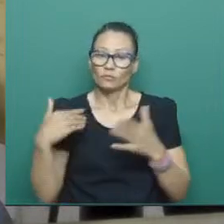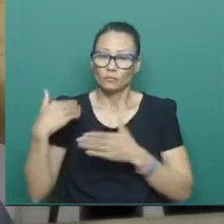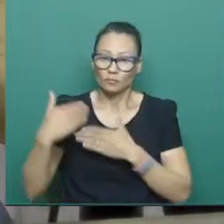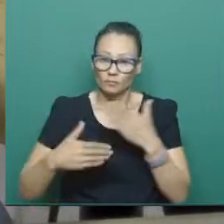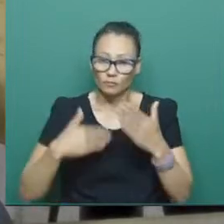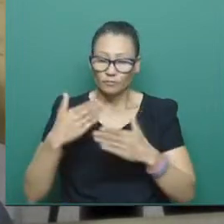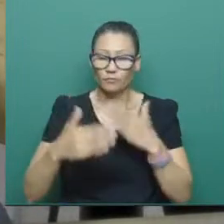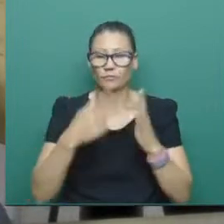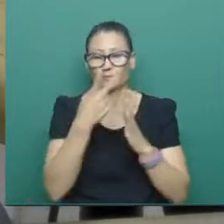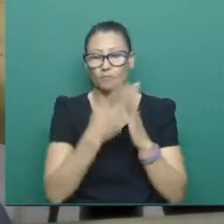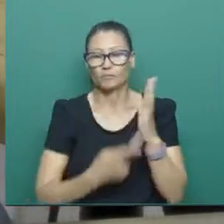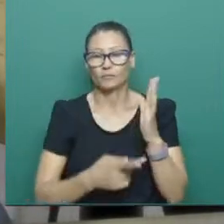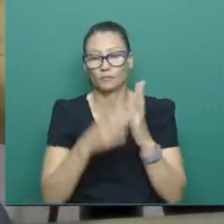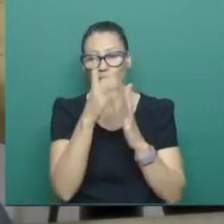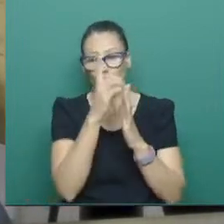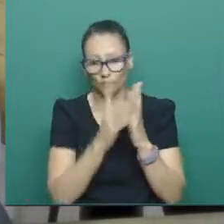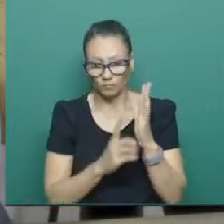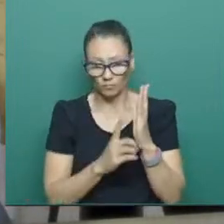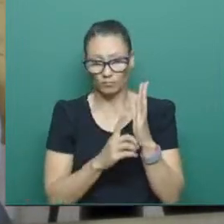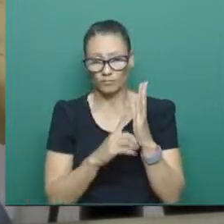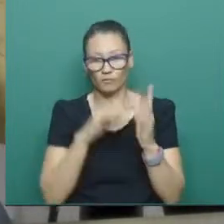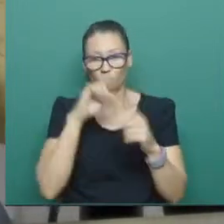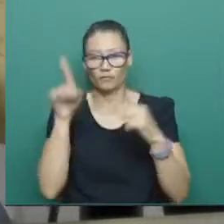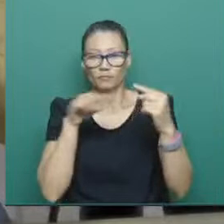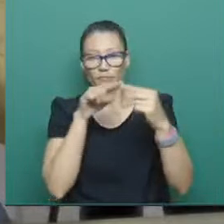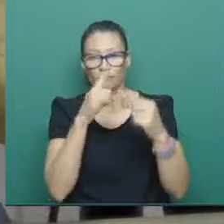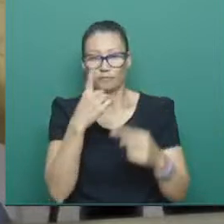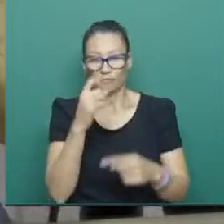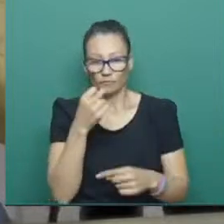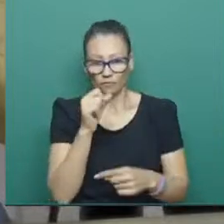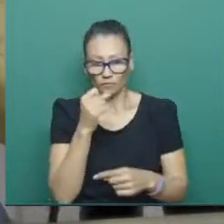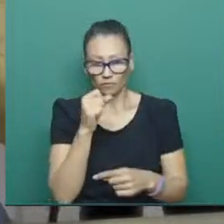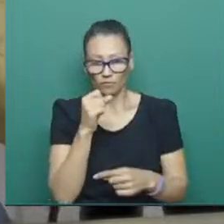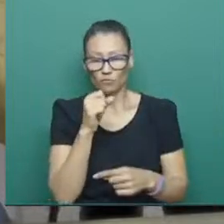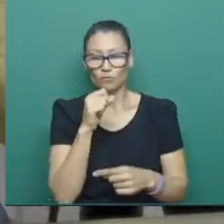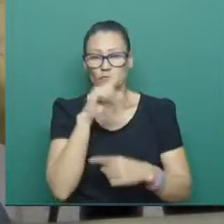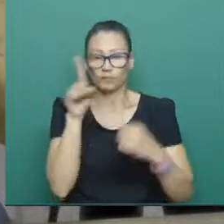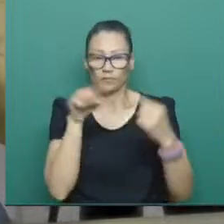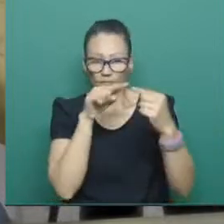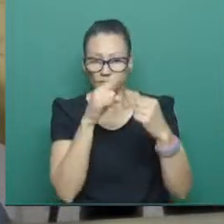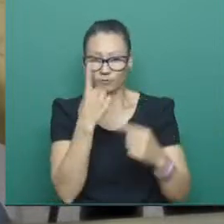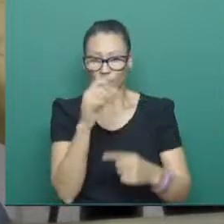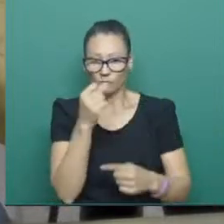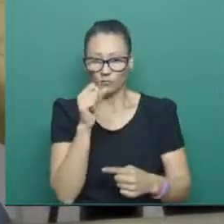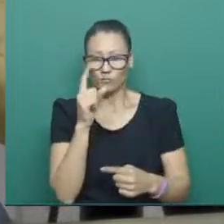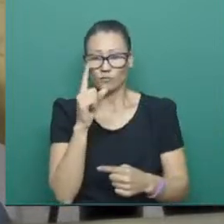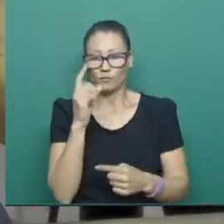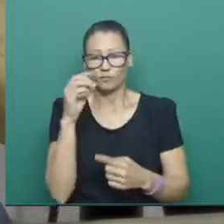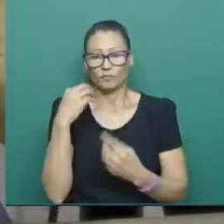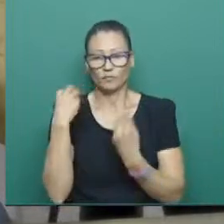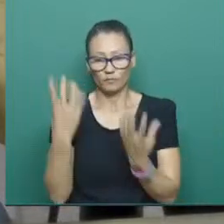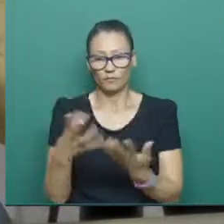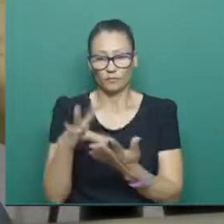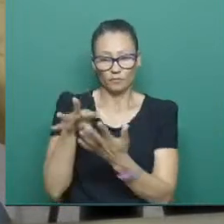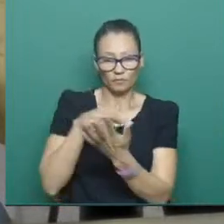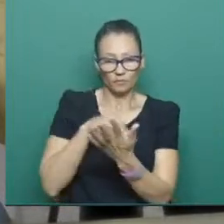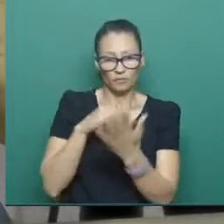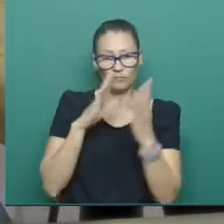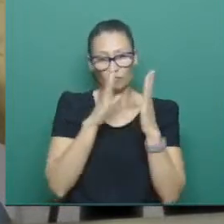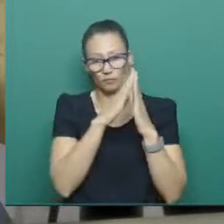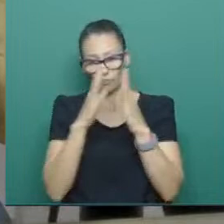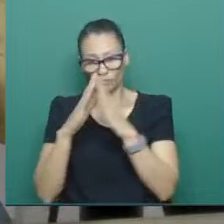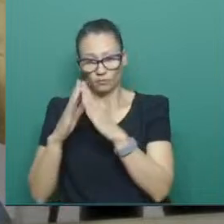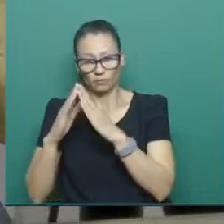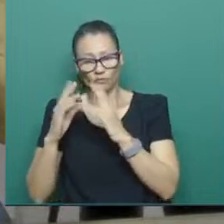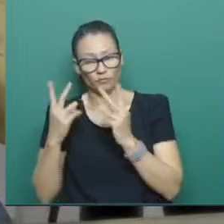diretor. Eu vi que a meta 18, uma das metas é colocar um modelo de moradia definitiva